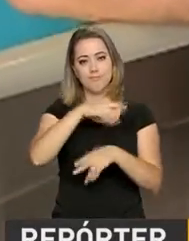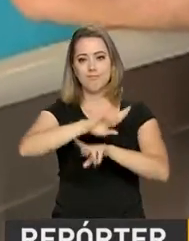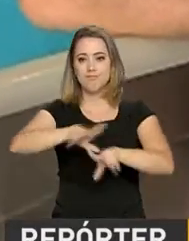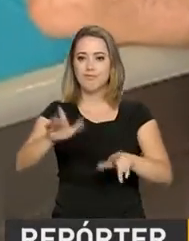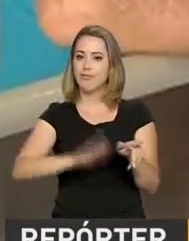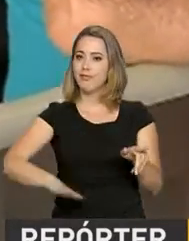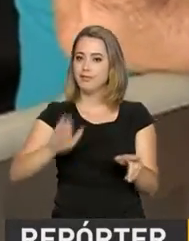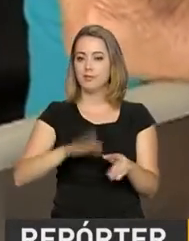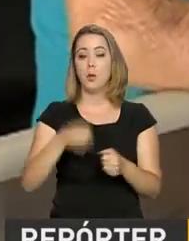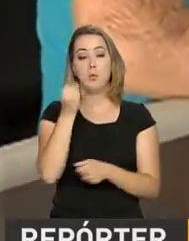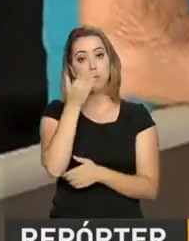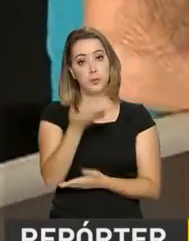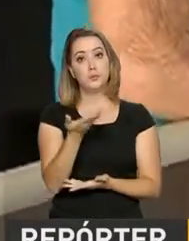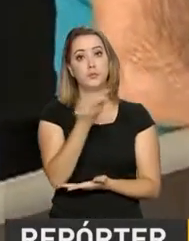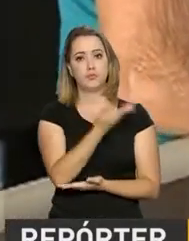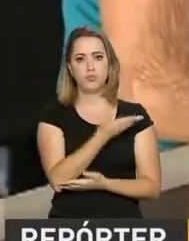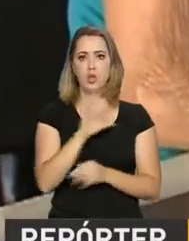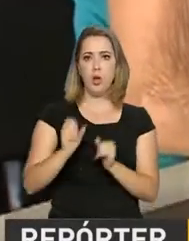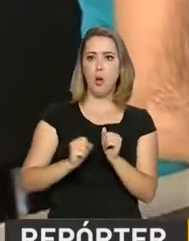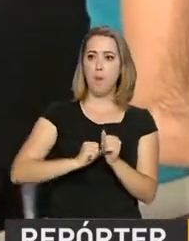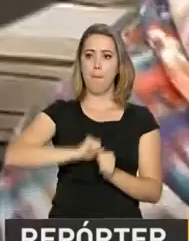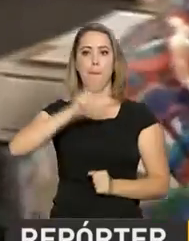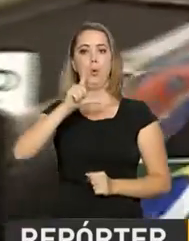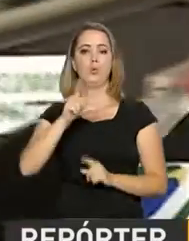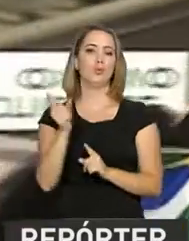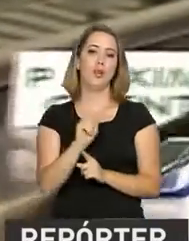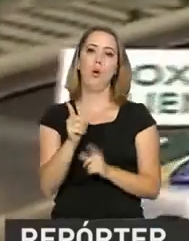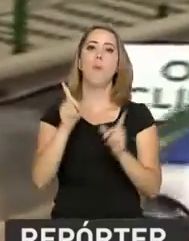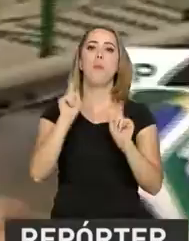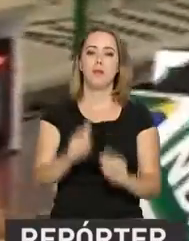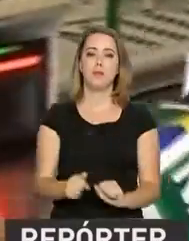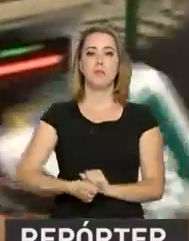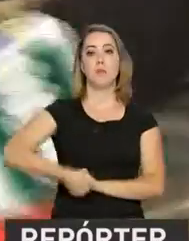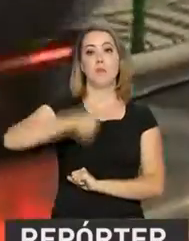muito mas de certa forma recupera o poder de compra